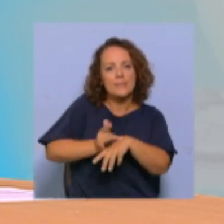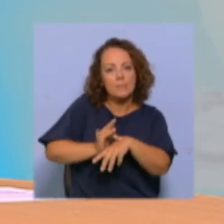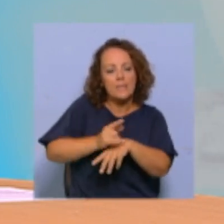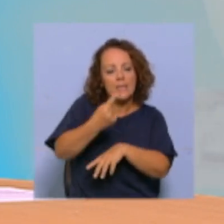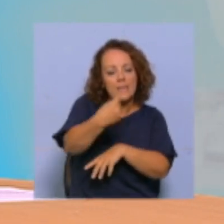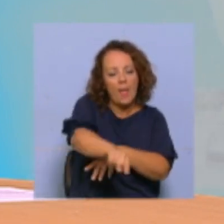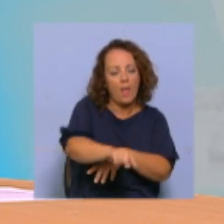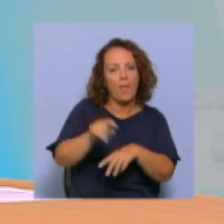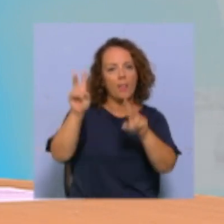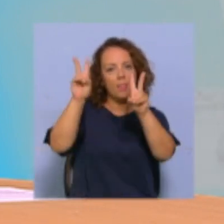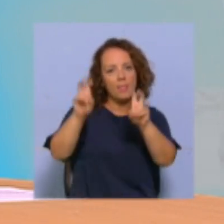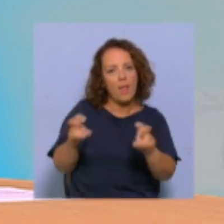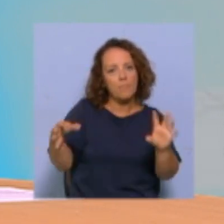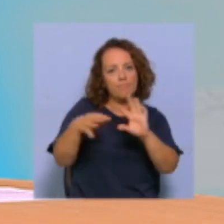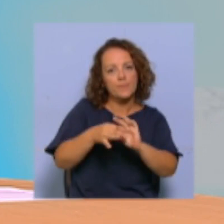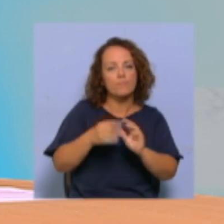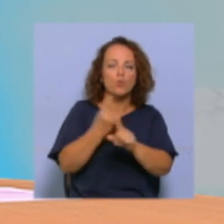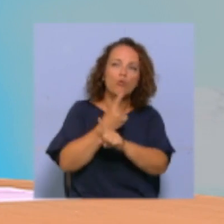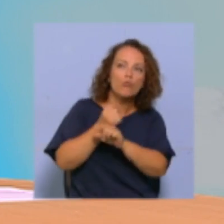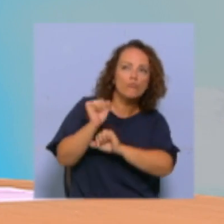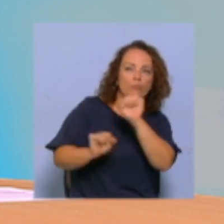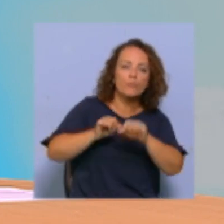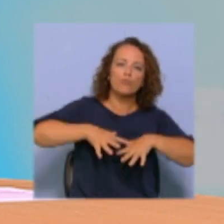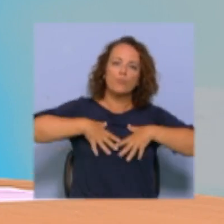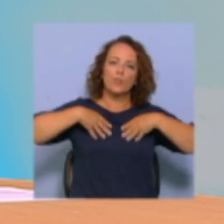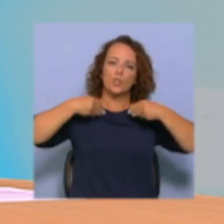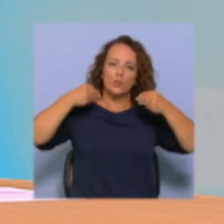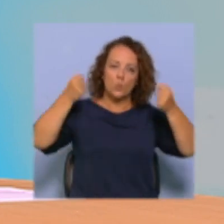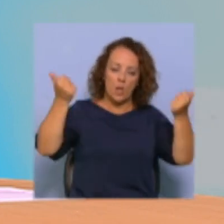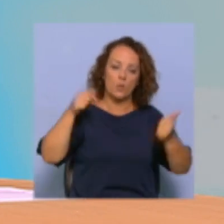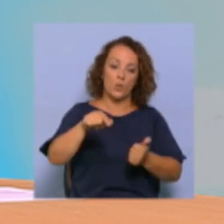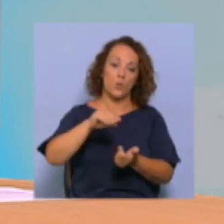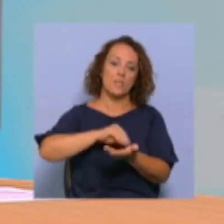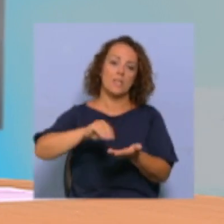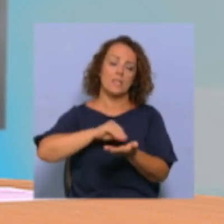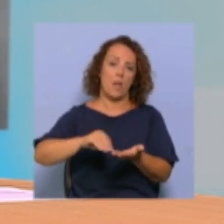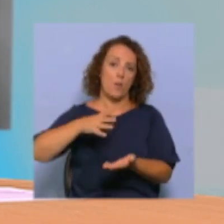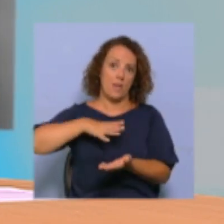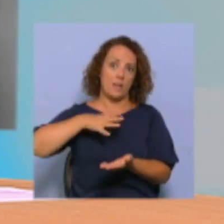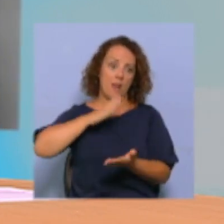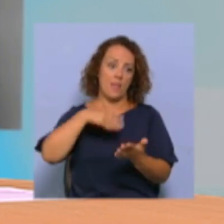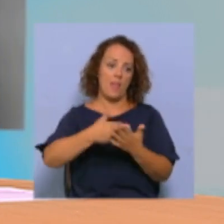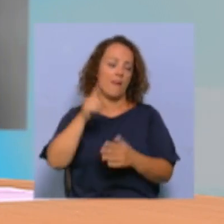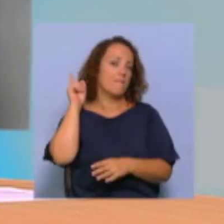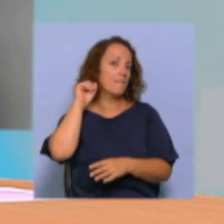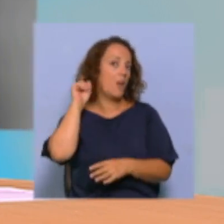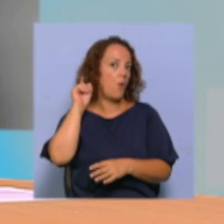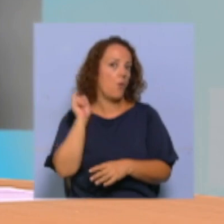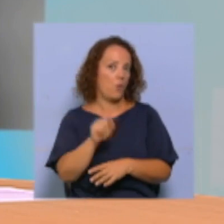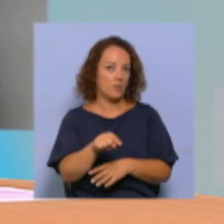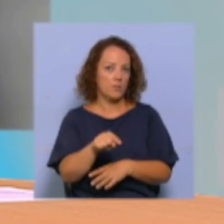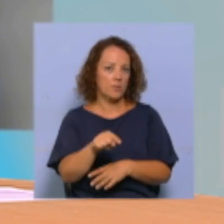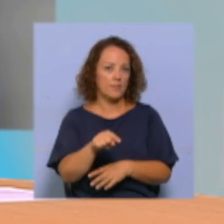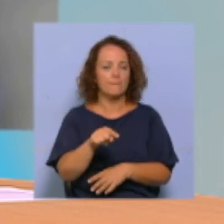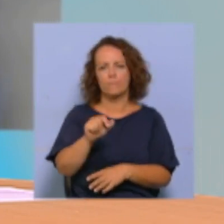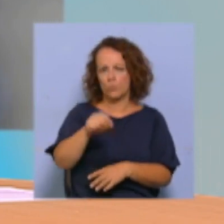pelo os temas da espiritualidade e o secretariado quer com este prémio também valorizar esses olhares.